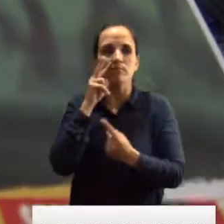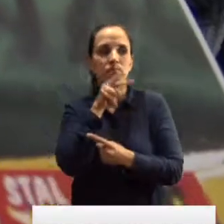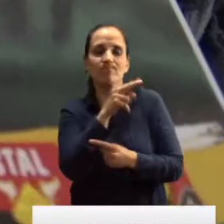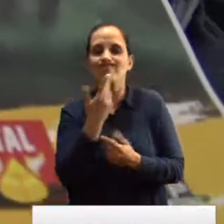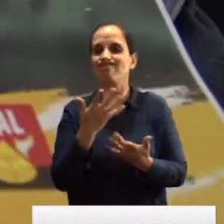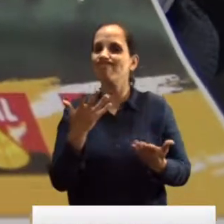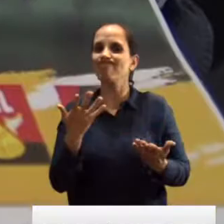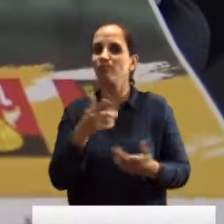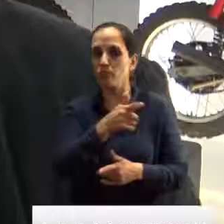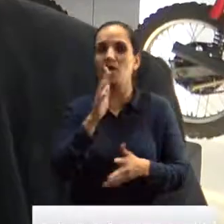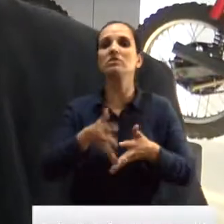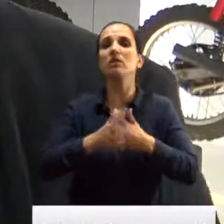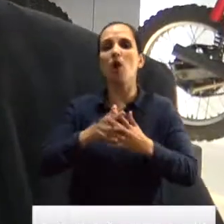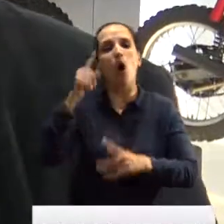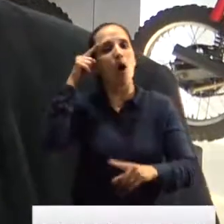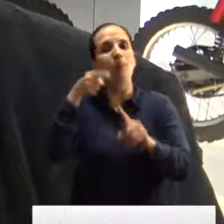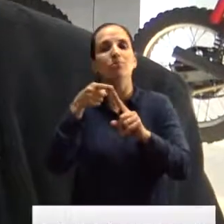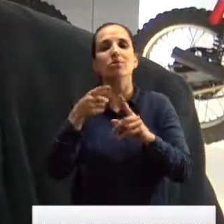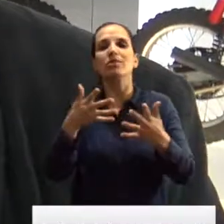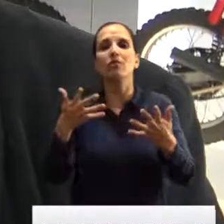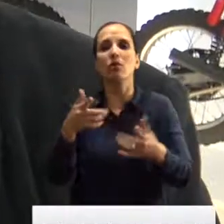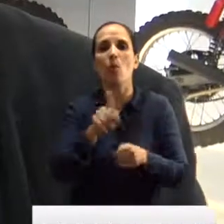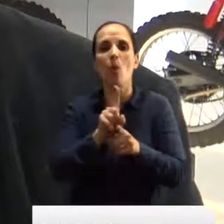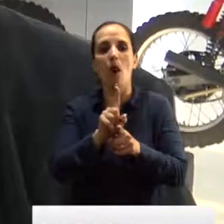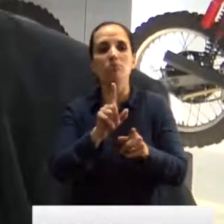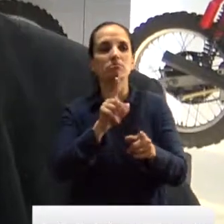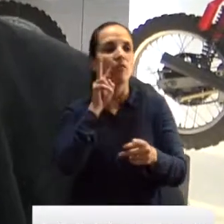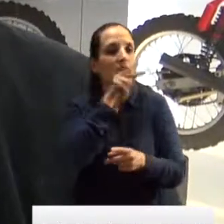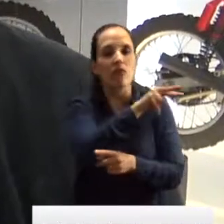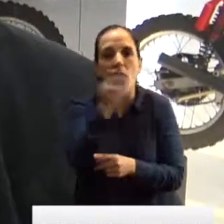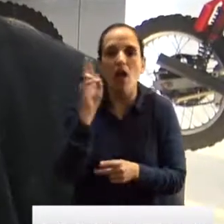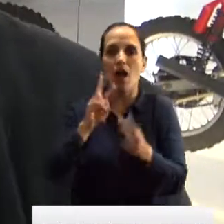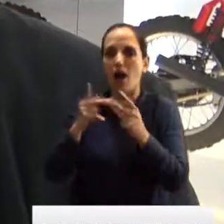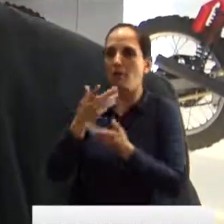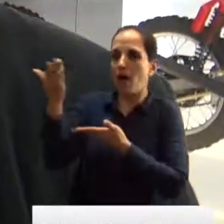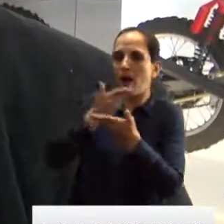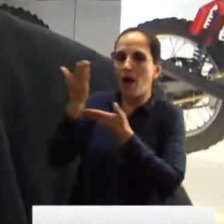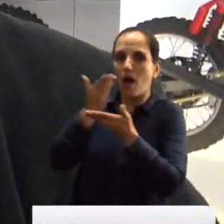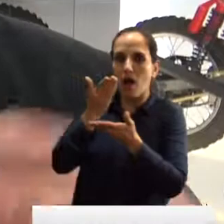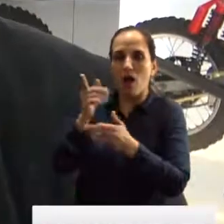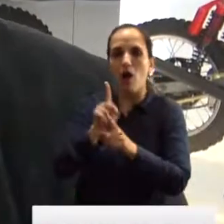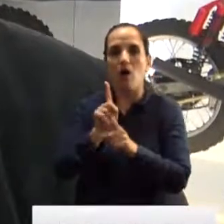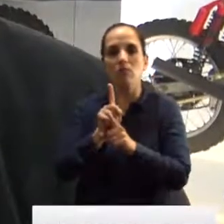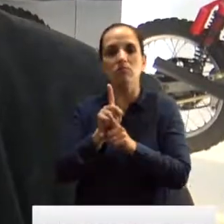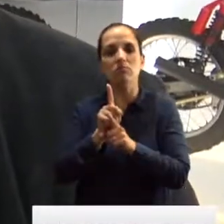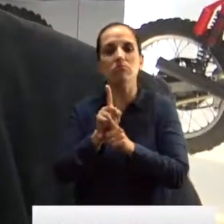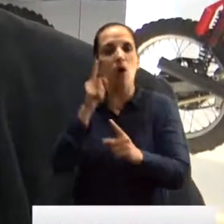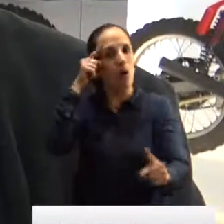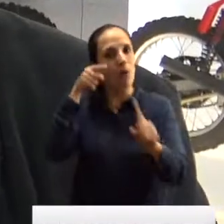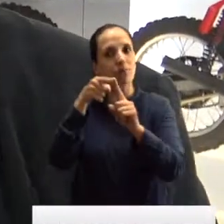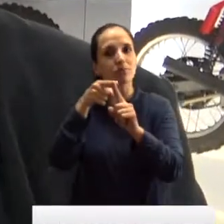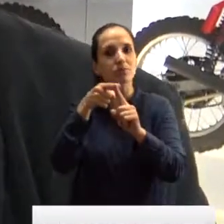lado, e o sindicato, no fundo, bem nesta conjuntura com a Câmara Municipal de Águeda, no levaram ao encontro